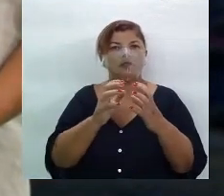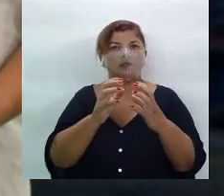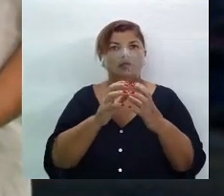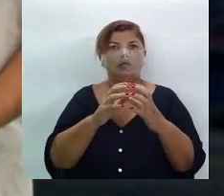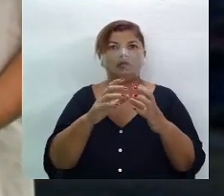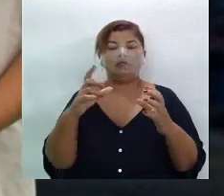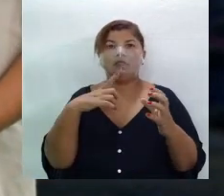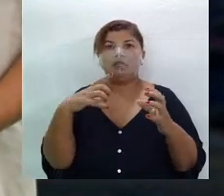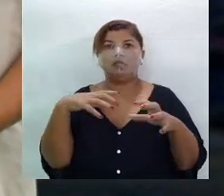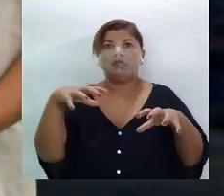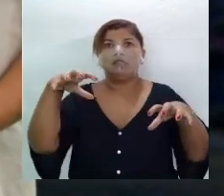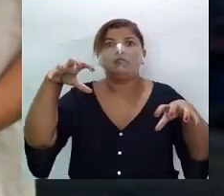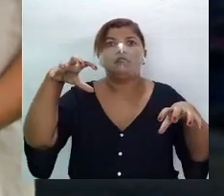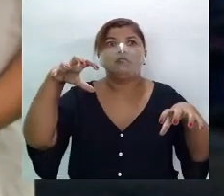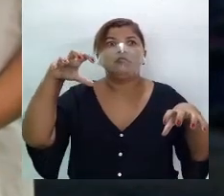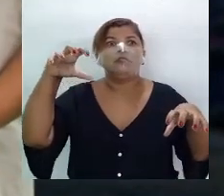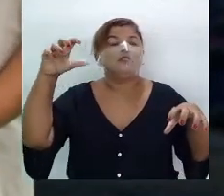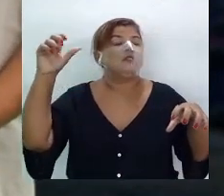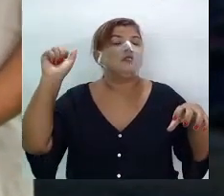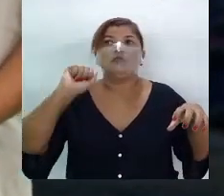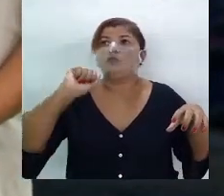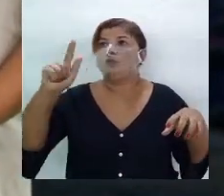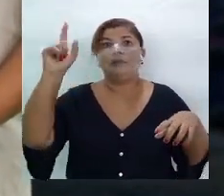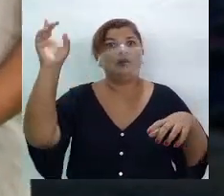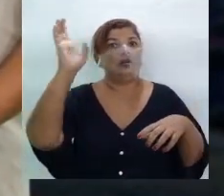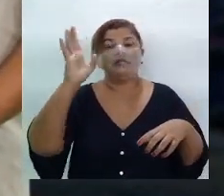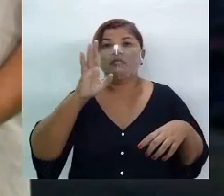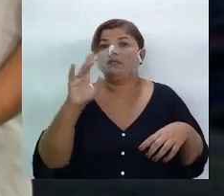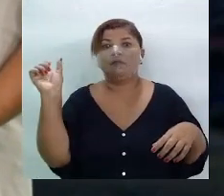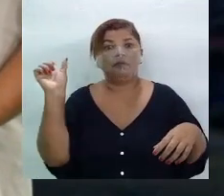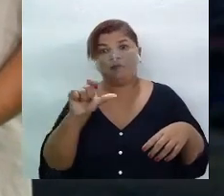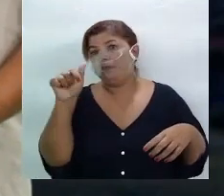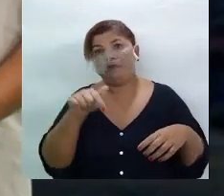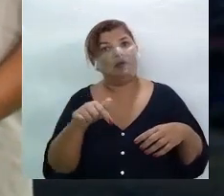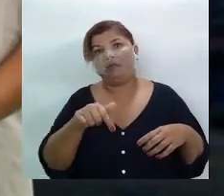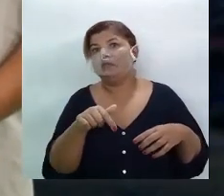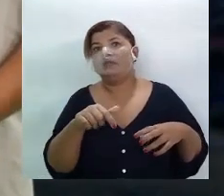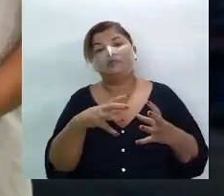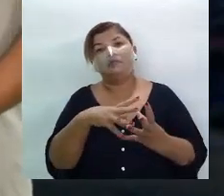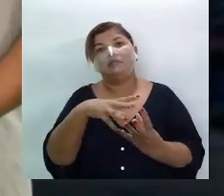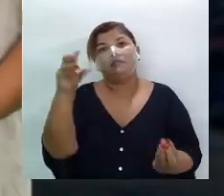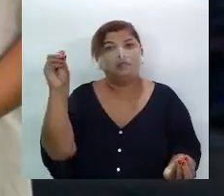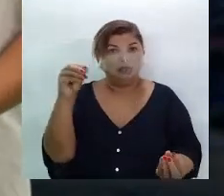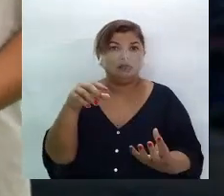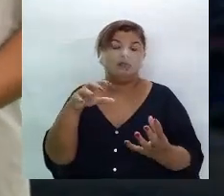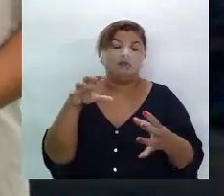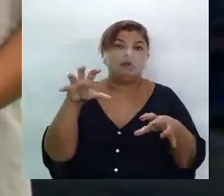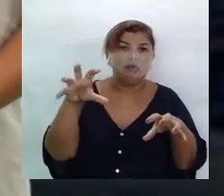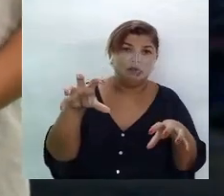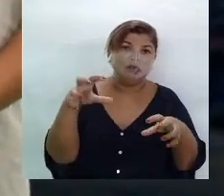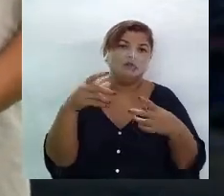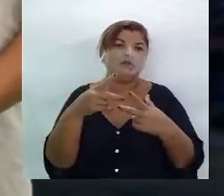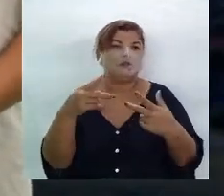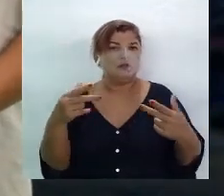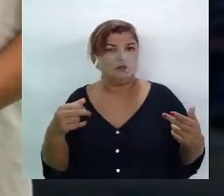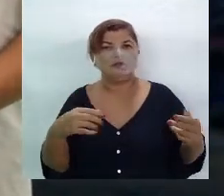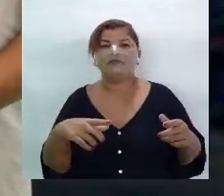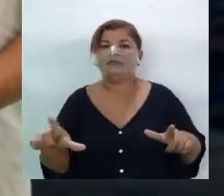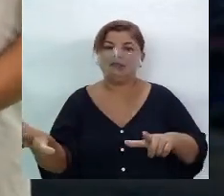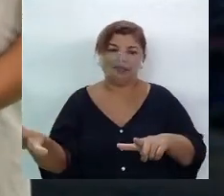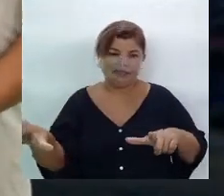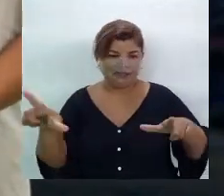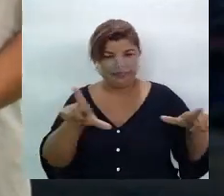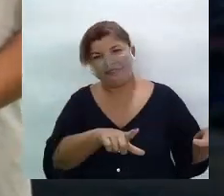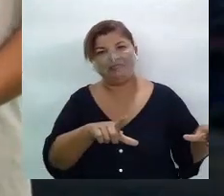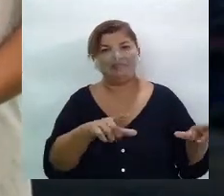mal assombrada do Brasil. Do Brasil. Isso é ótimo. Eu acho que se dá. Mais um título para nossa cidade, né? É mais um título,